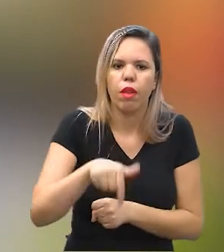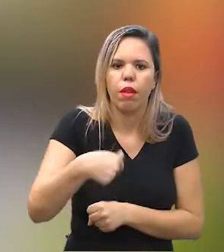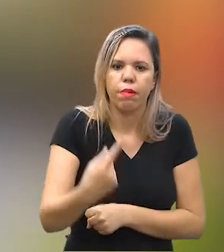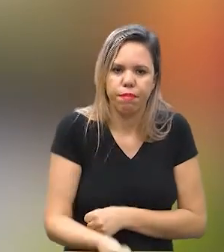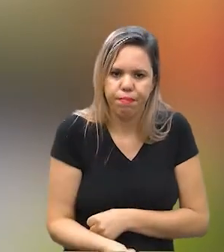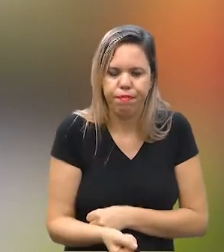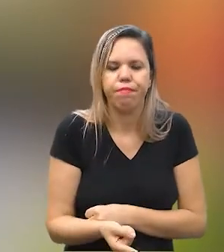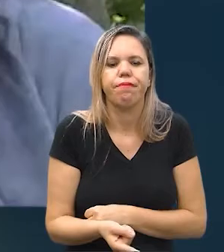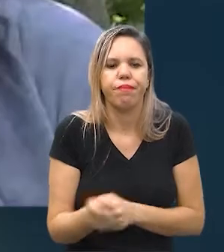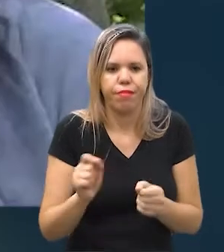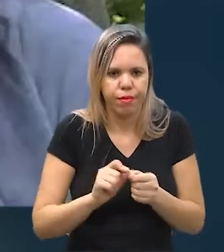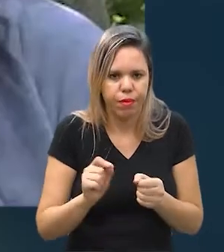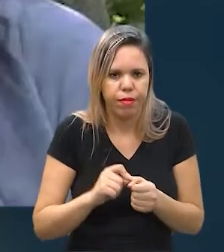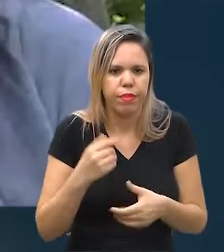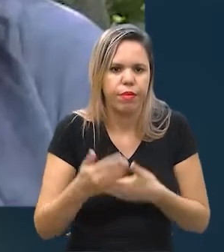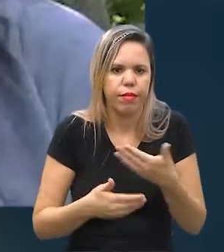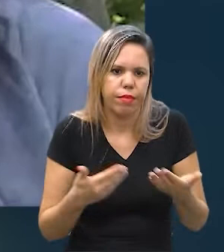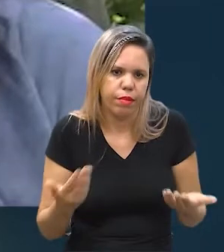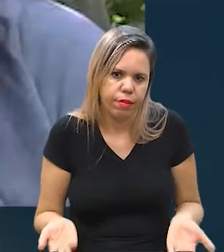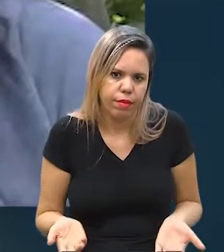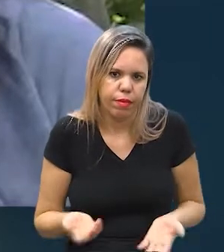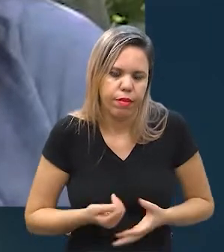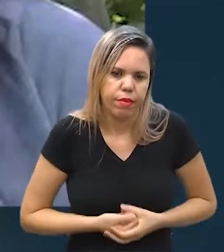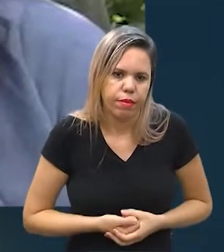depois sai fazendo.